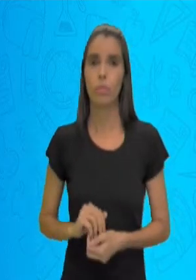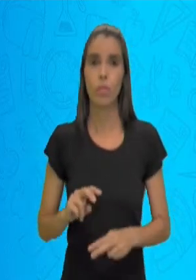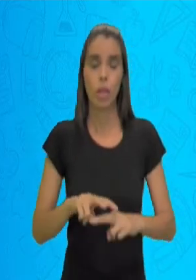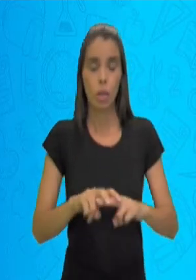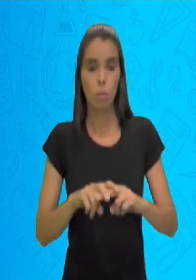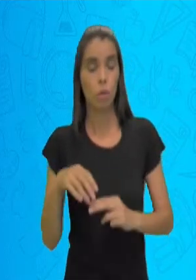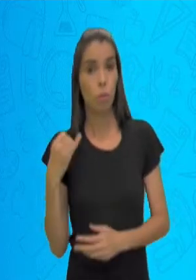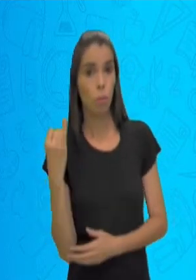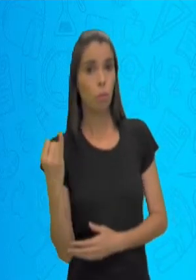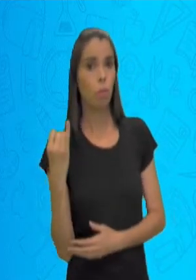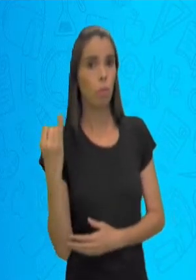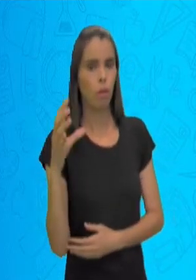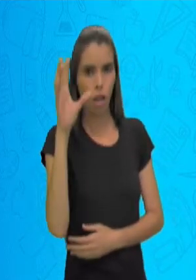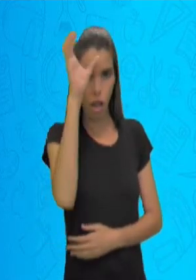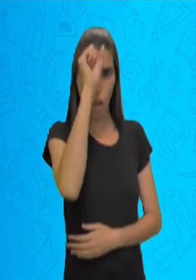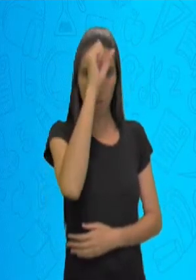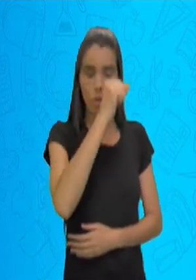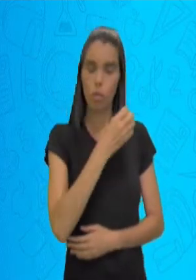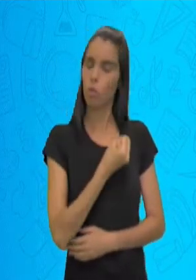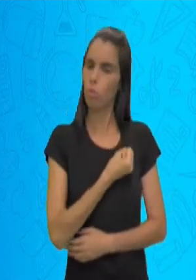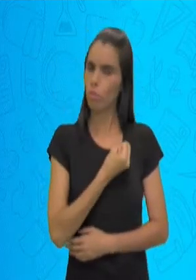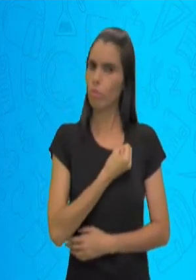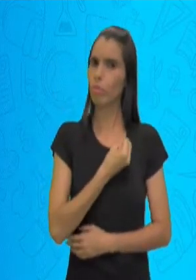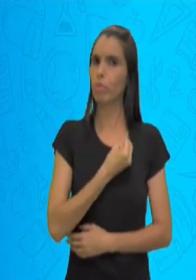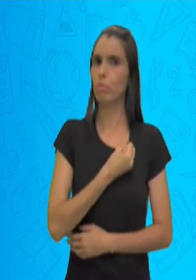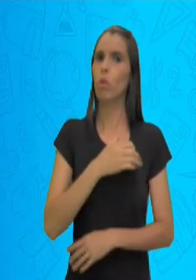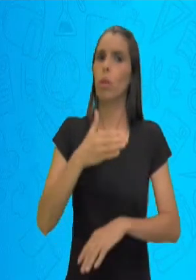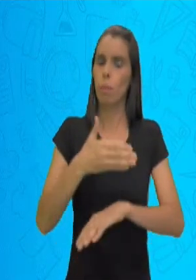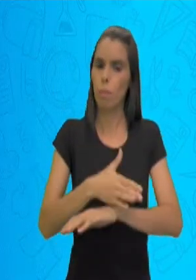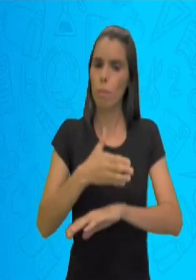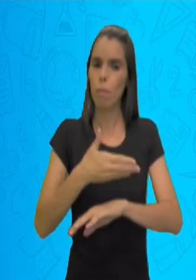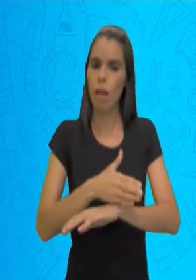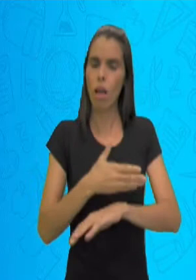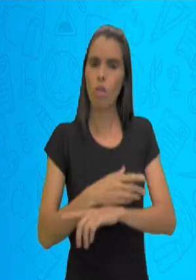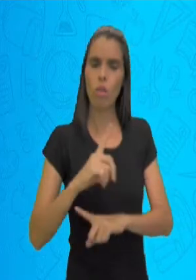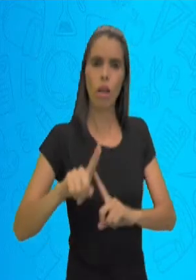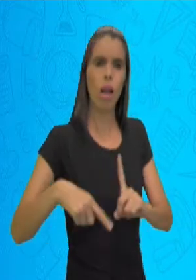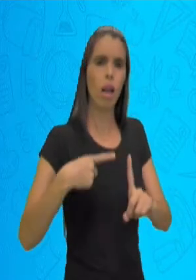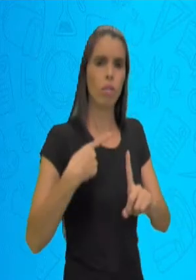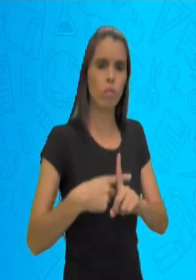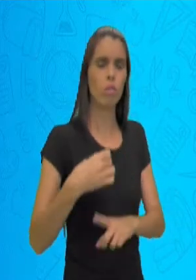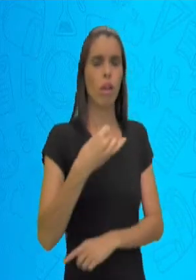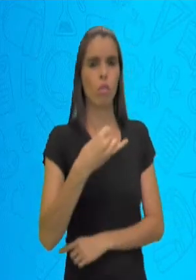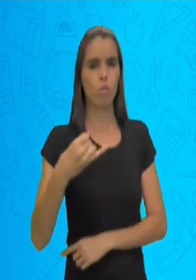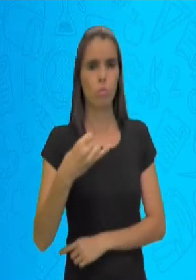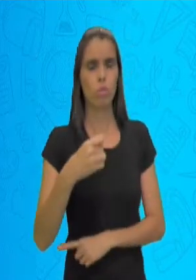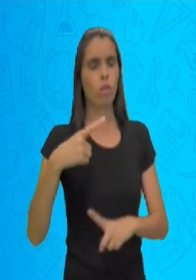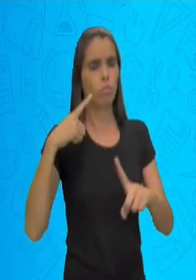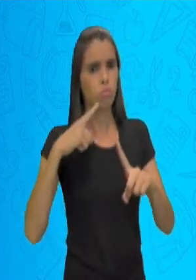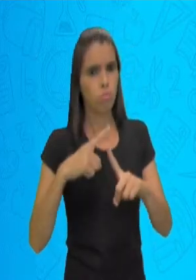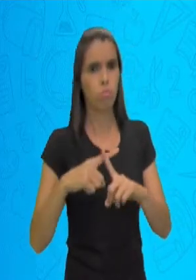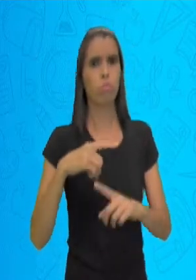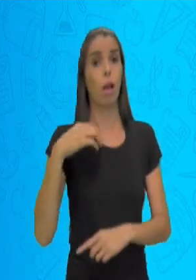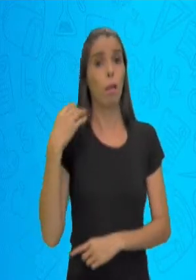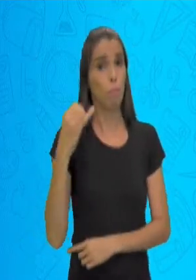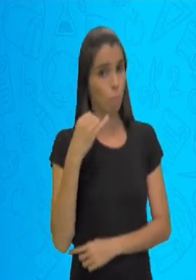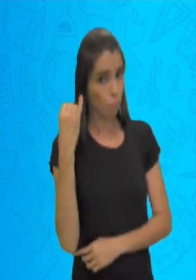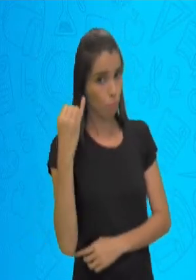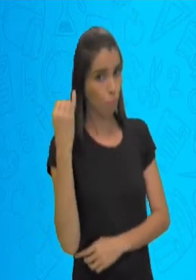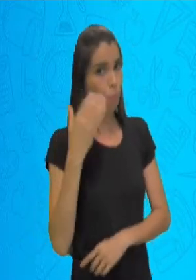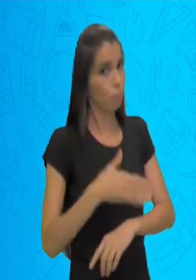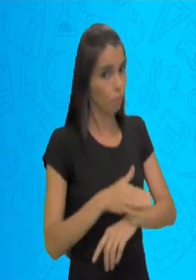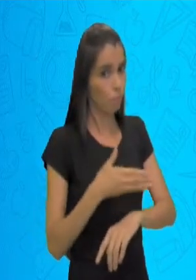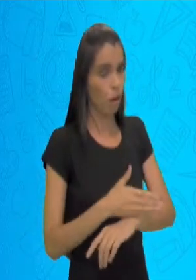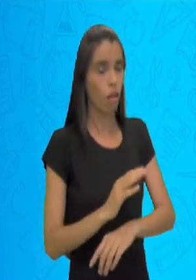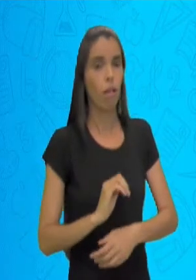matemática. E a matemática tem que praticar, não é verdade? Então, vamos nós. Mas antes eu quero lembrar